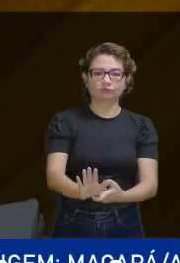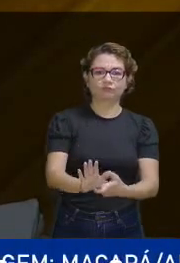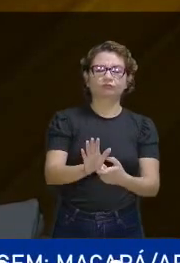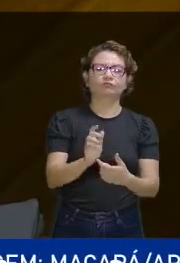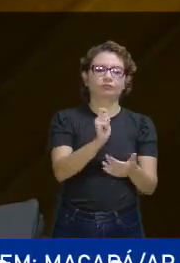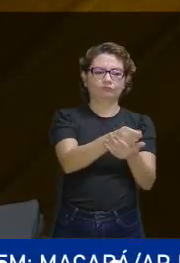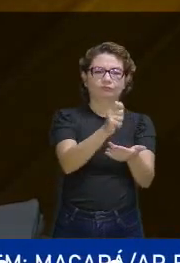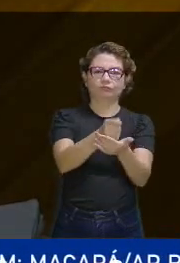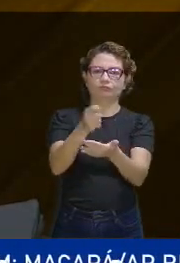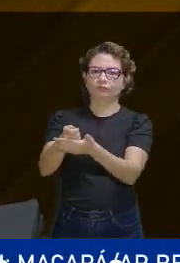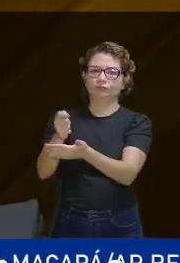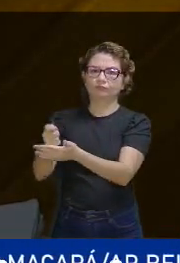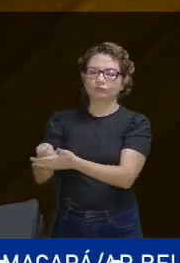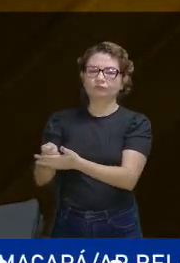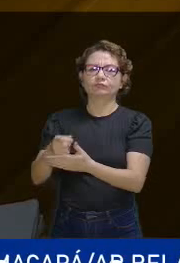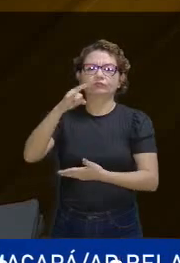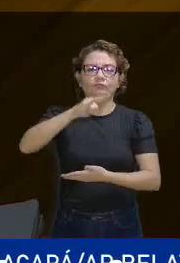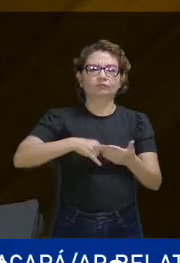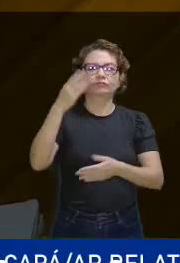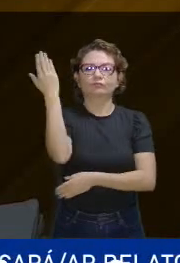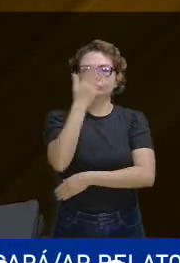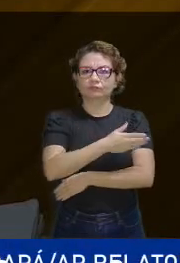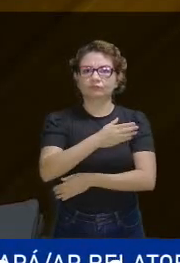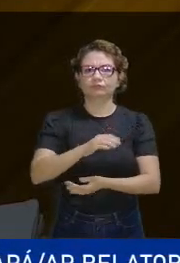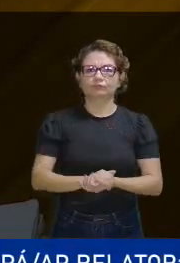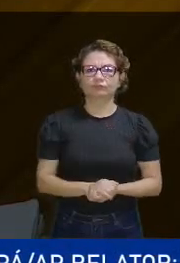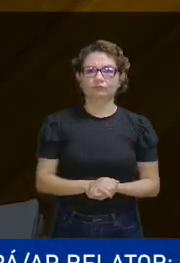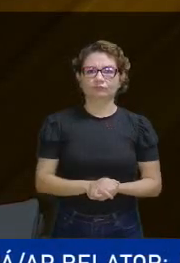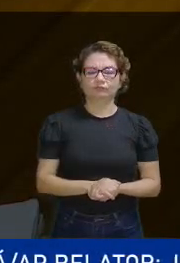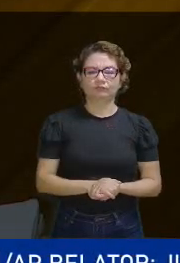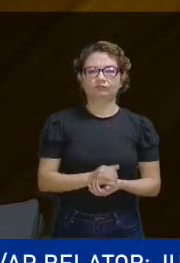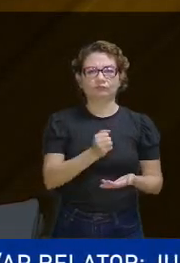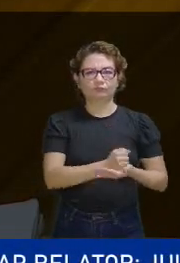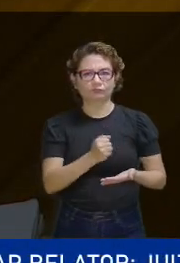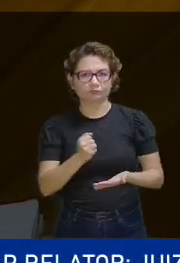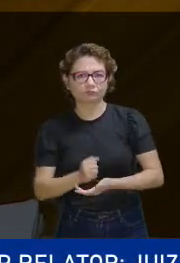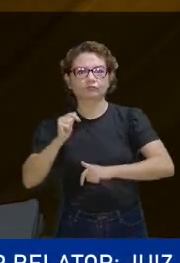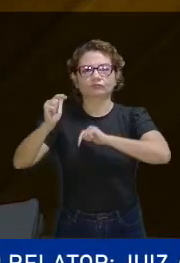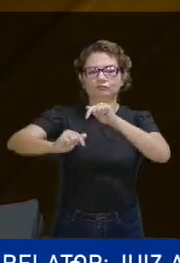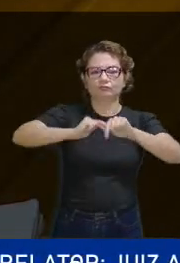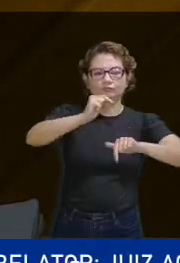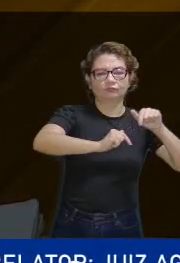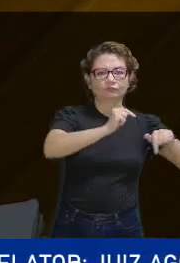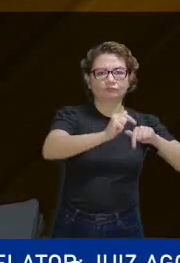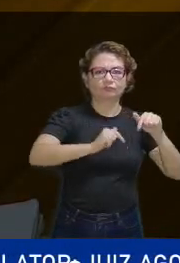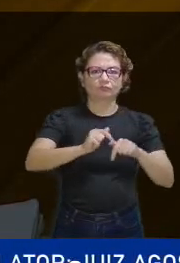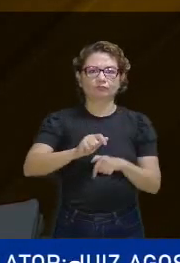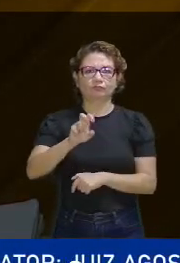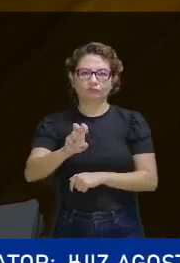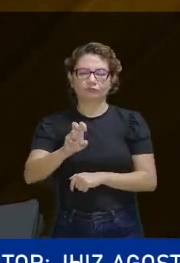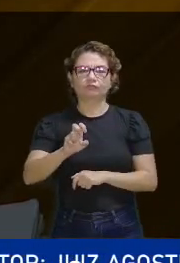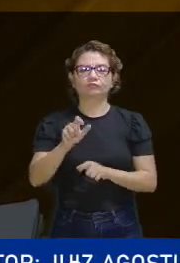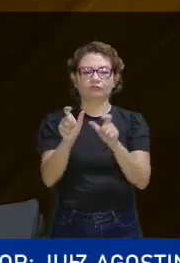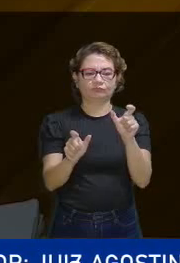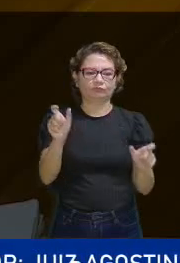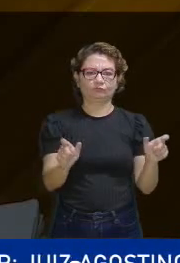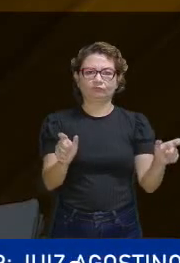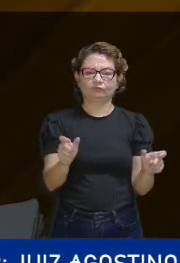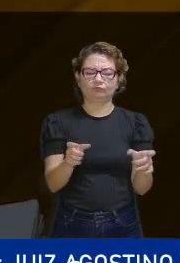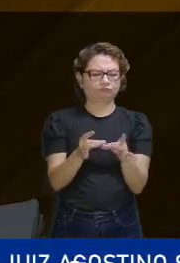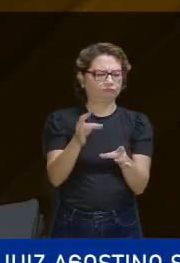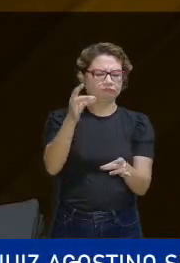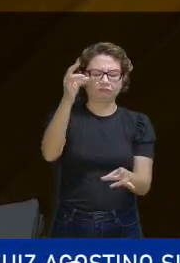pessoal, porquanto os únicos documentos comprobatórios, quais sejam os contratos de prestação de serviço dos 5 trabalhadores da campanha, não